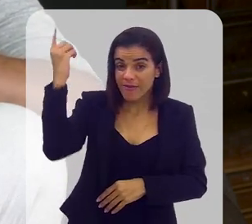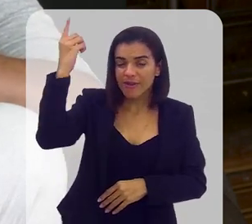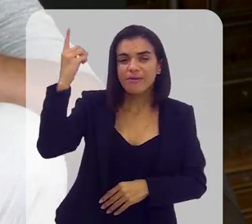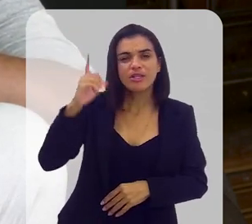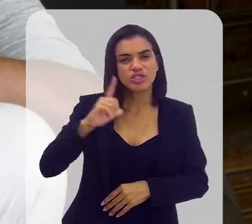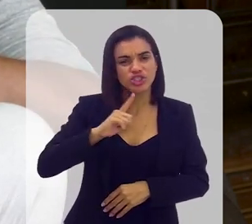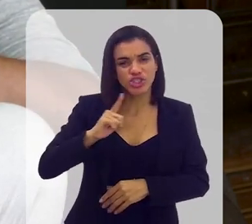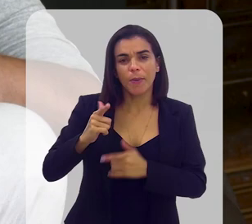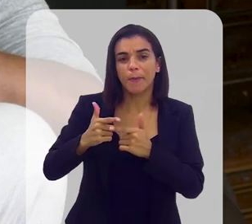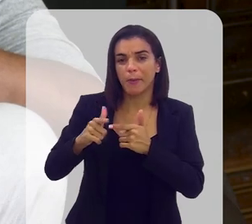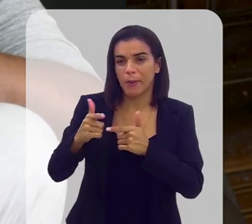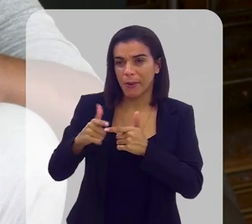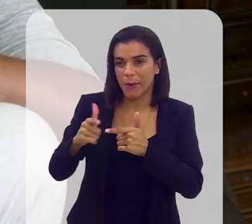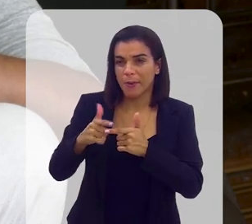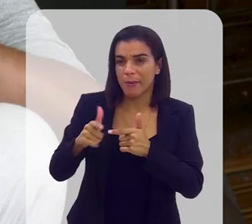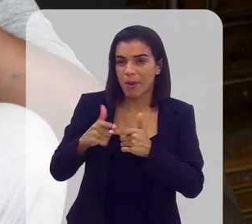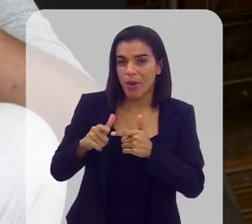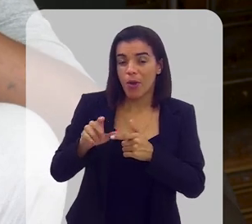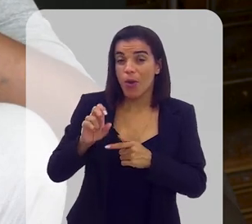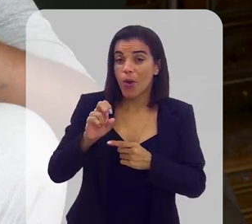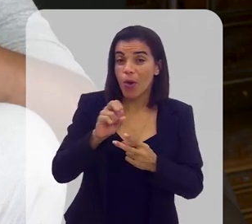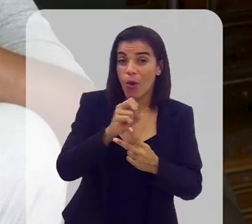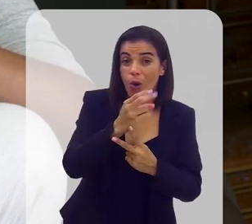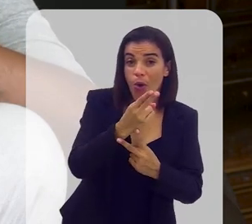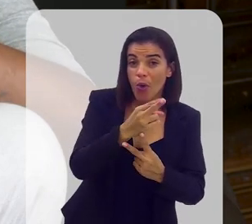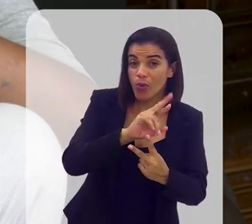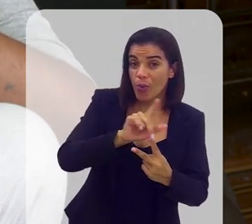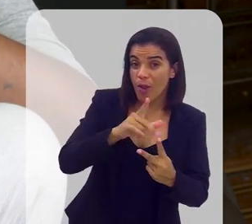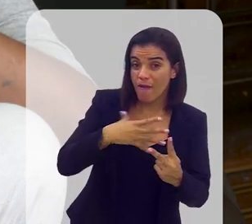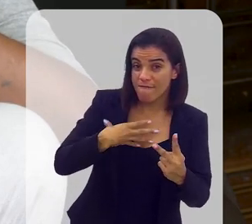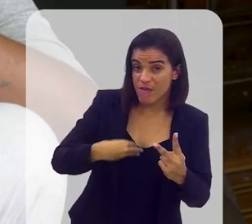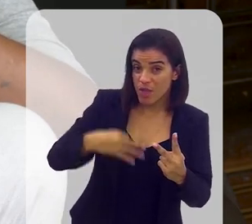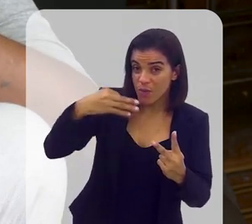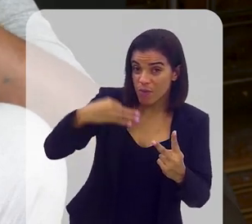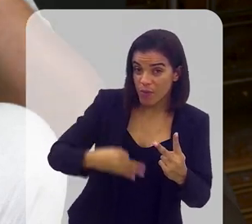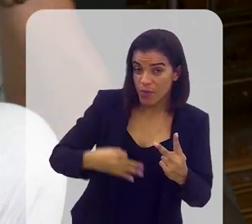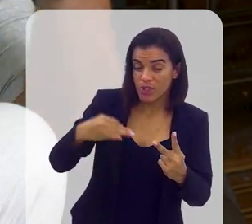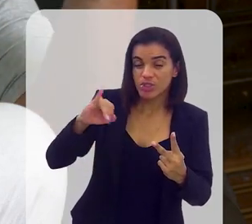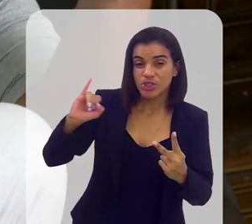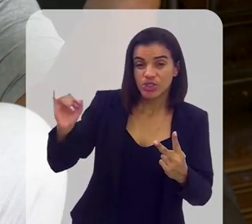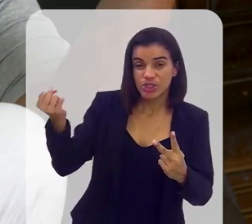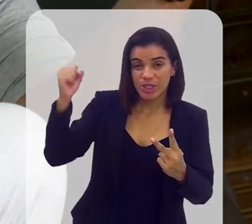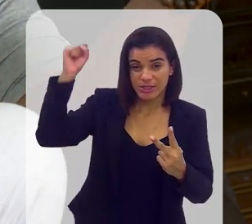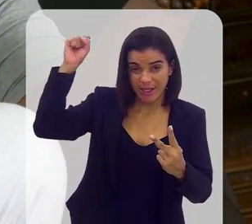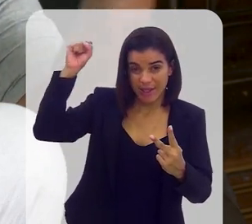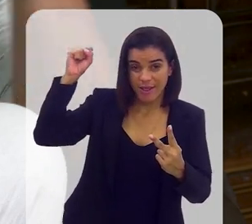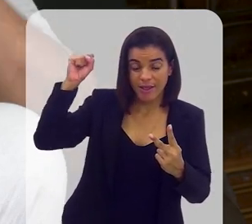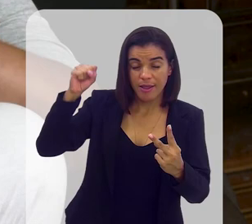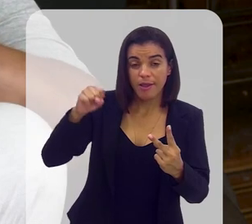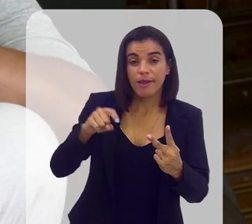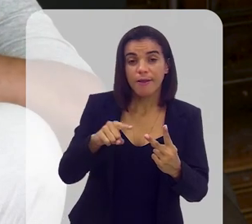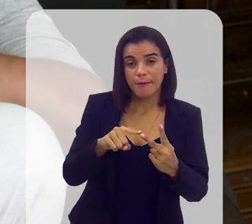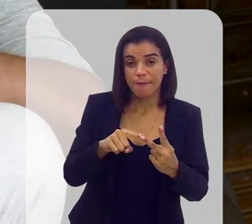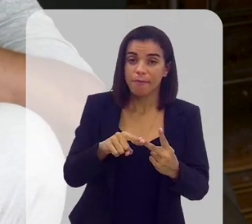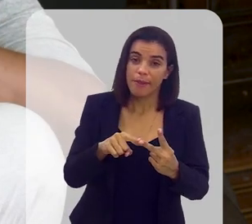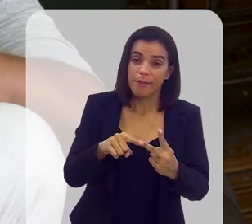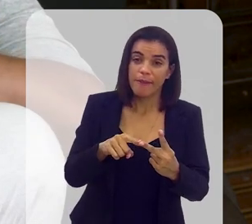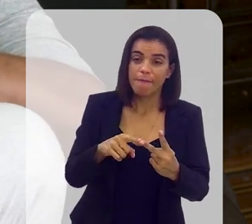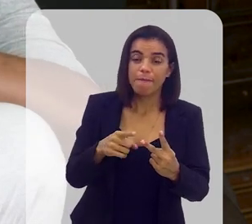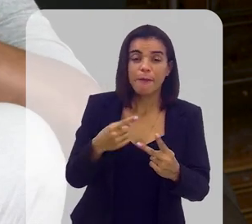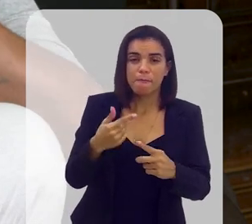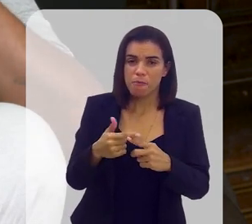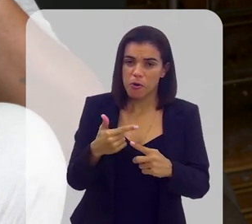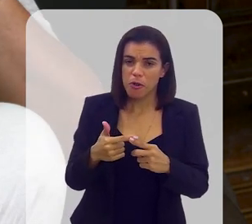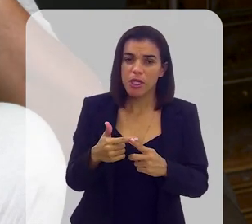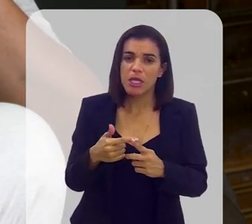certamente tinha um grande problema, né? Ou ele não era filho de Jessé, de algum problema de filho de um outro homem, porque